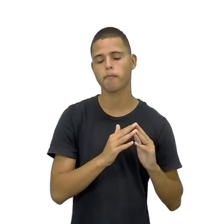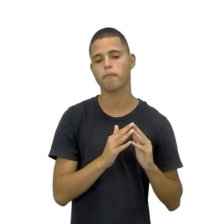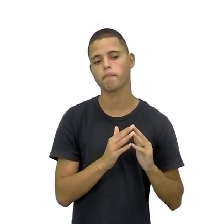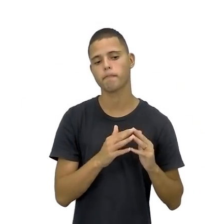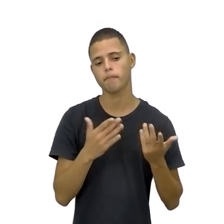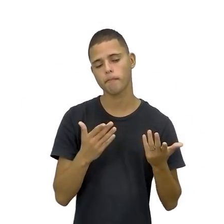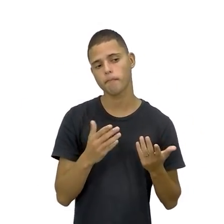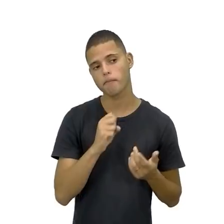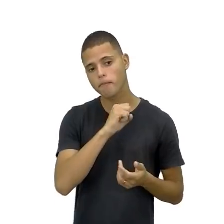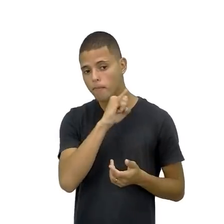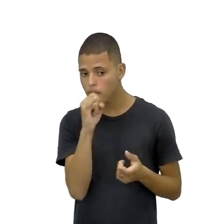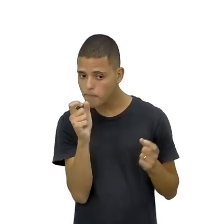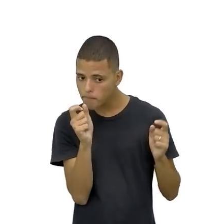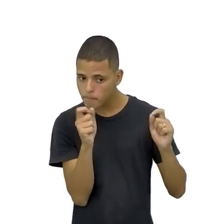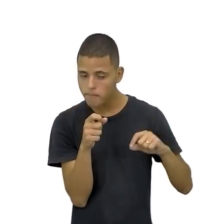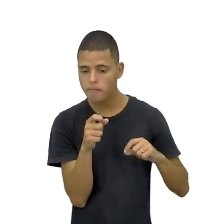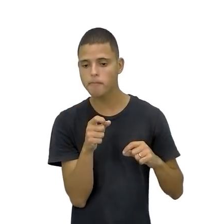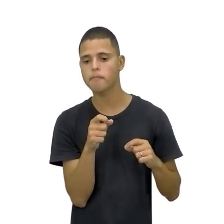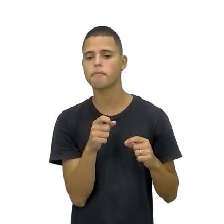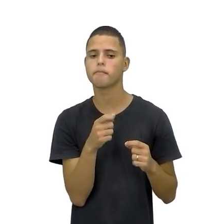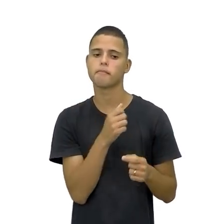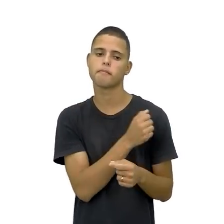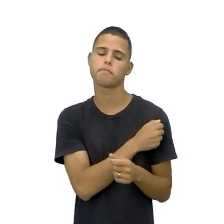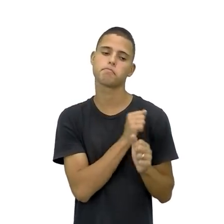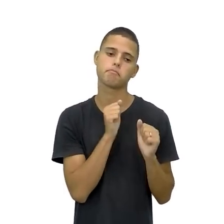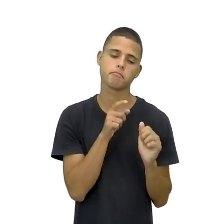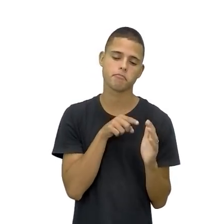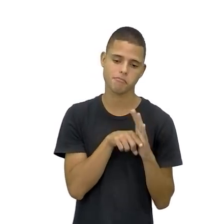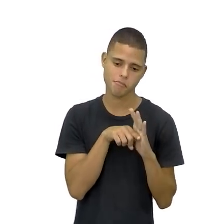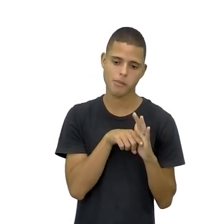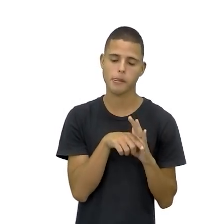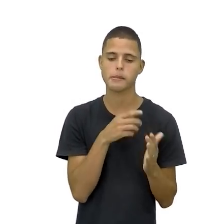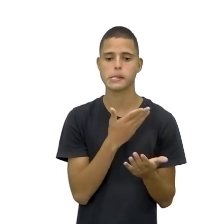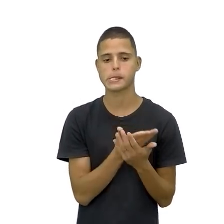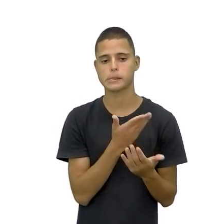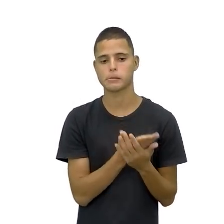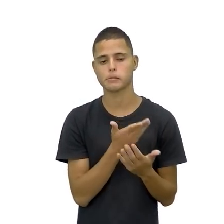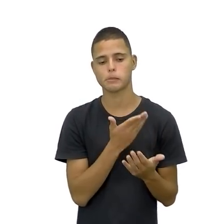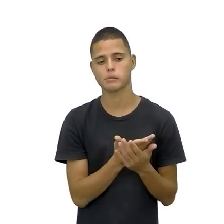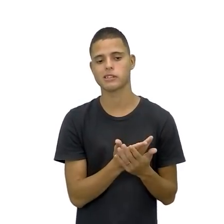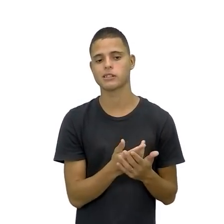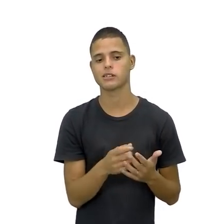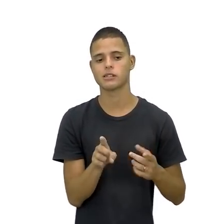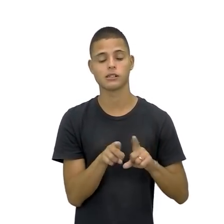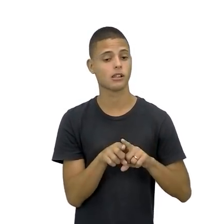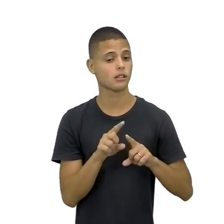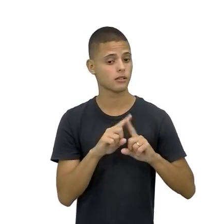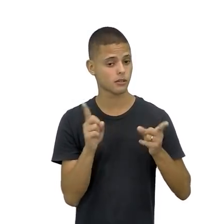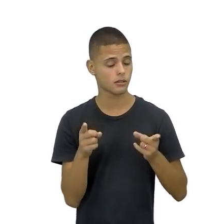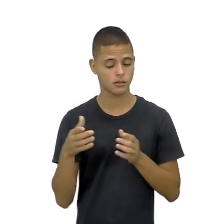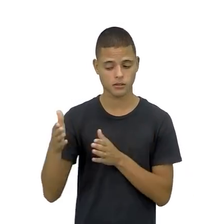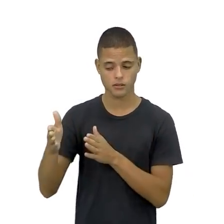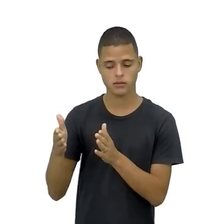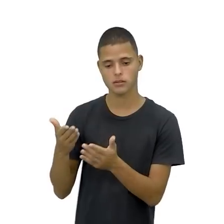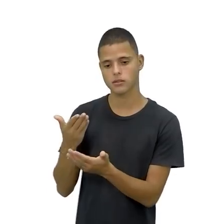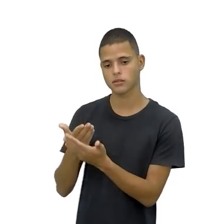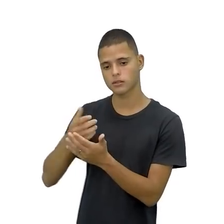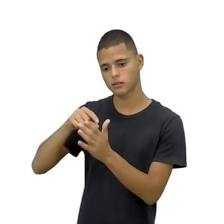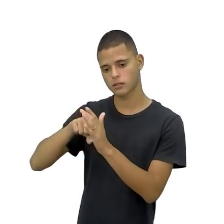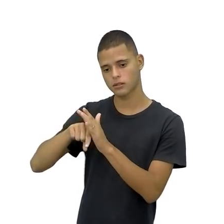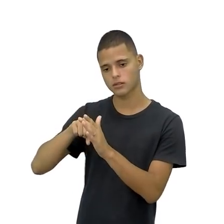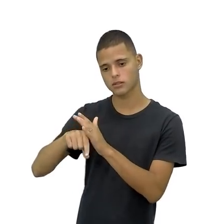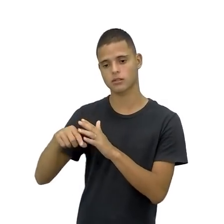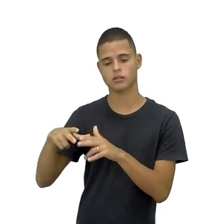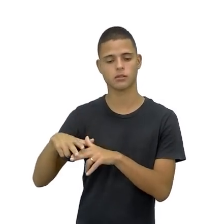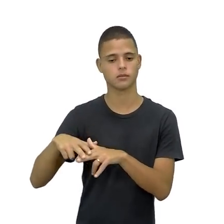houvesse tempo, os estudantes poderiam pesquisar também, mas nesse momento ainda, desse período de estudos, né, da recuperação